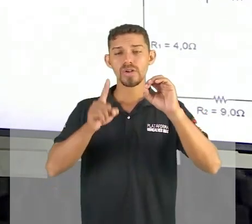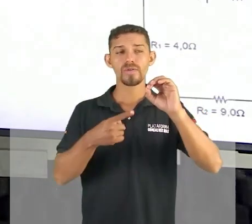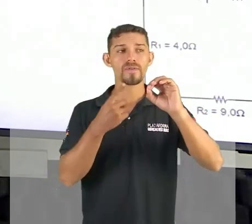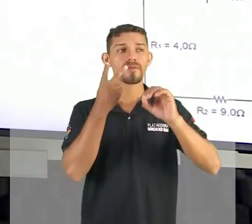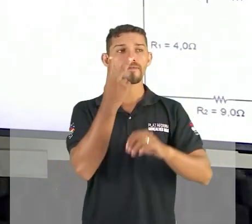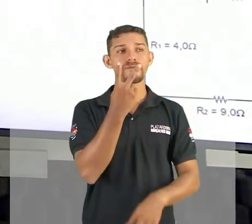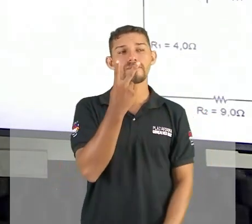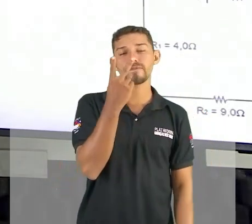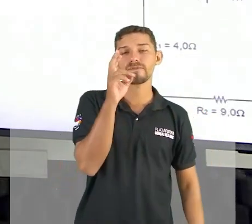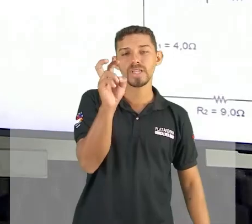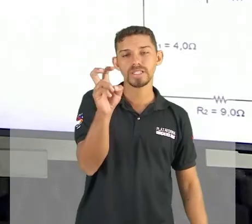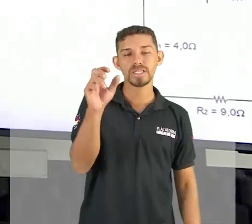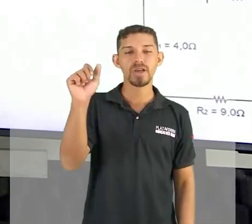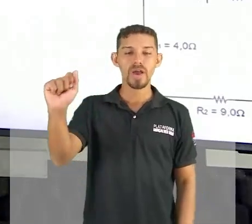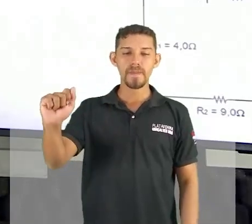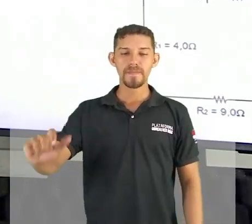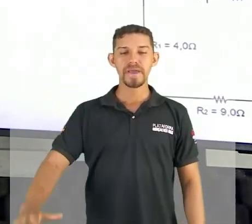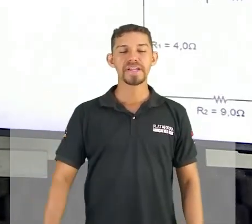0,25